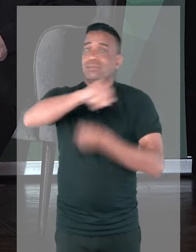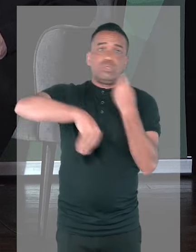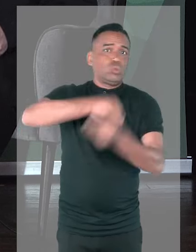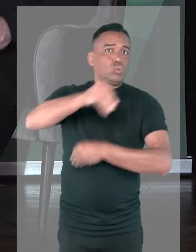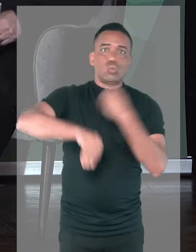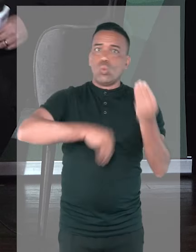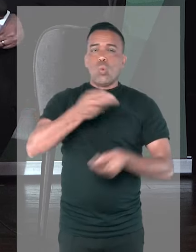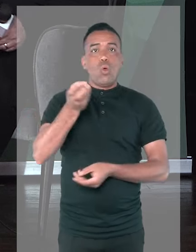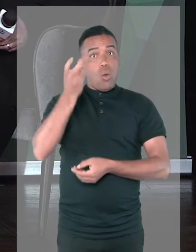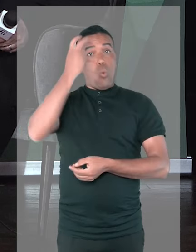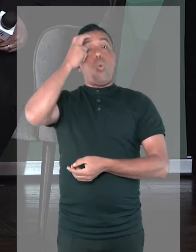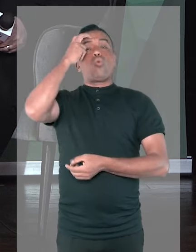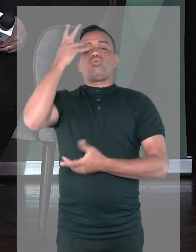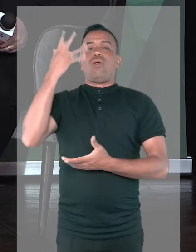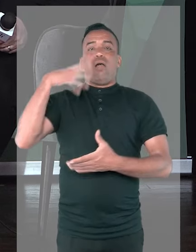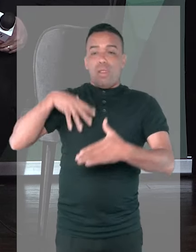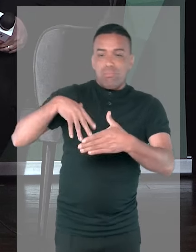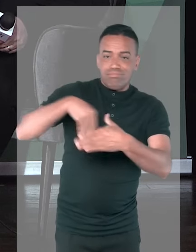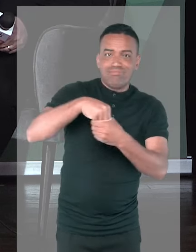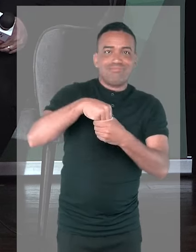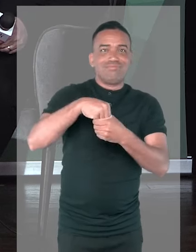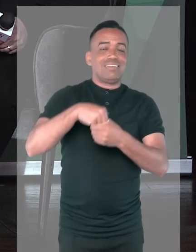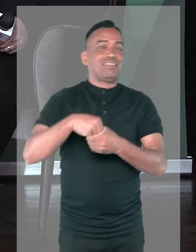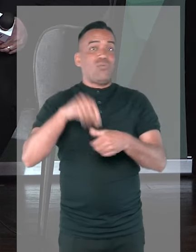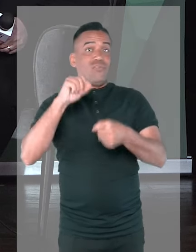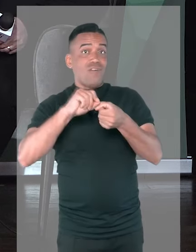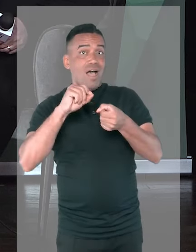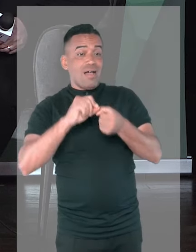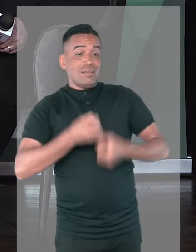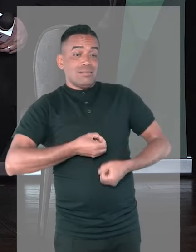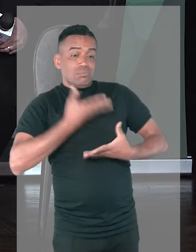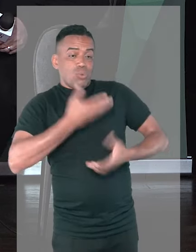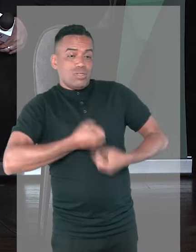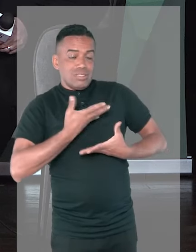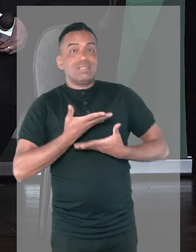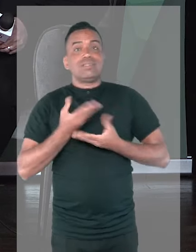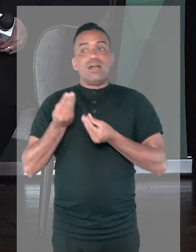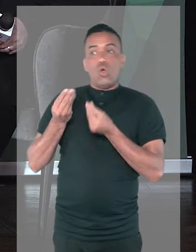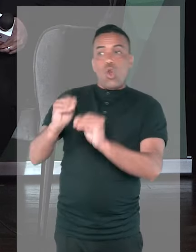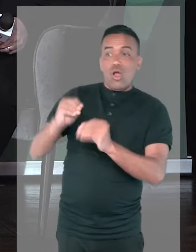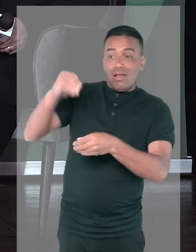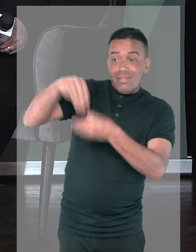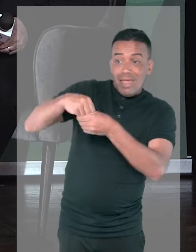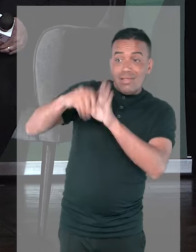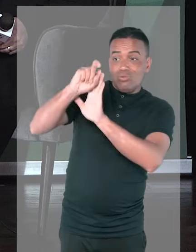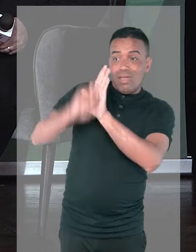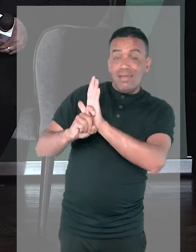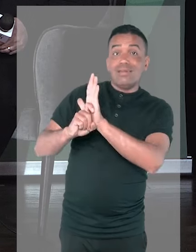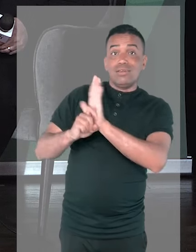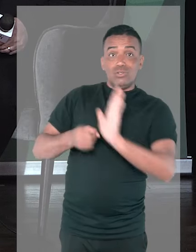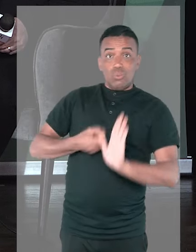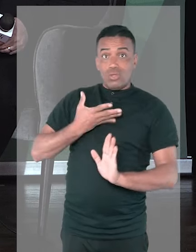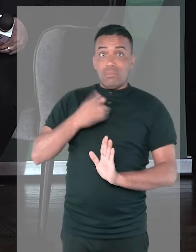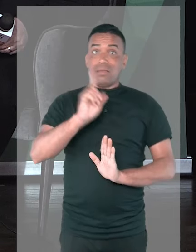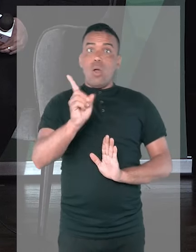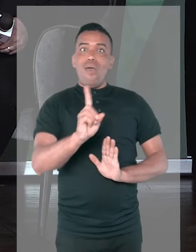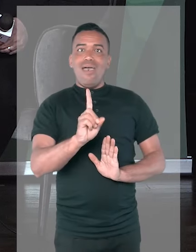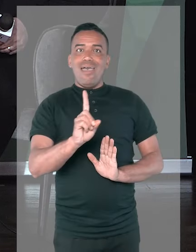na qual ele está inserido, porque ao mesmo tempo que ele faz poesia, ele coloca a poesia no texto, e ao mesmo tempo não é